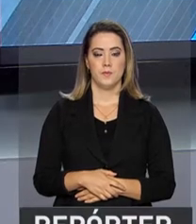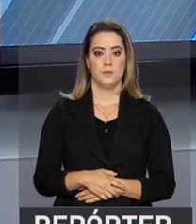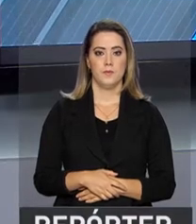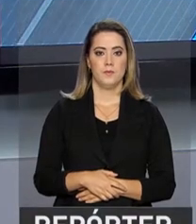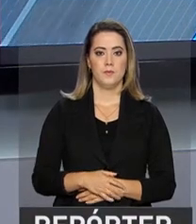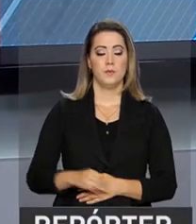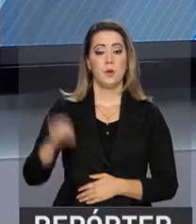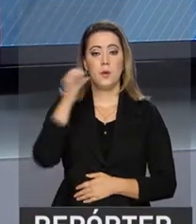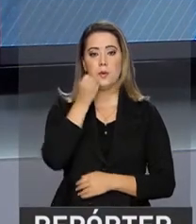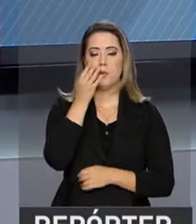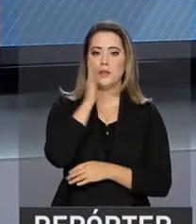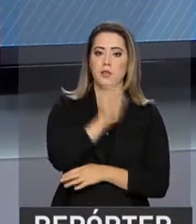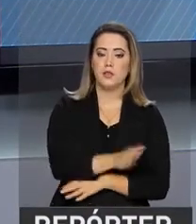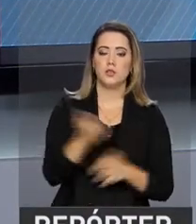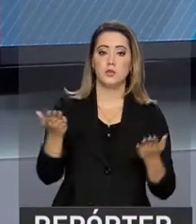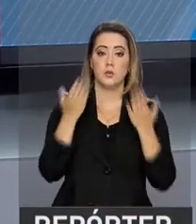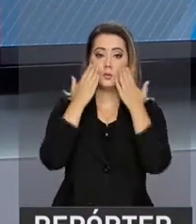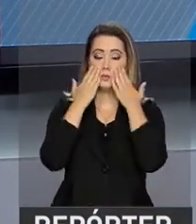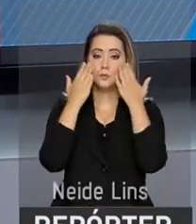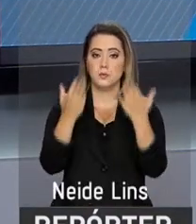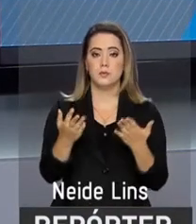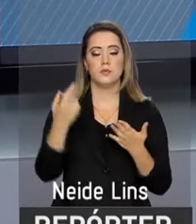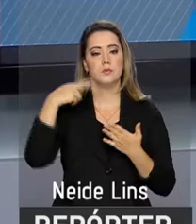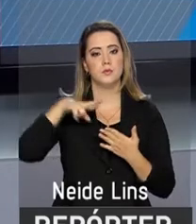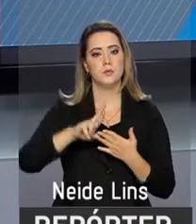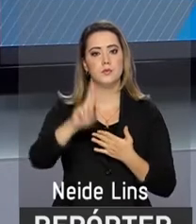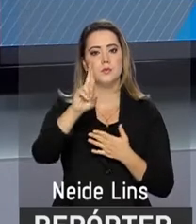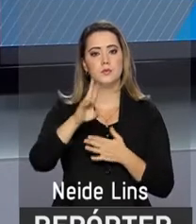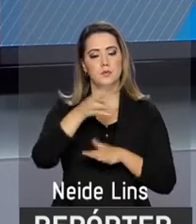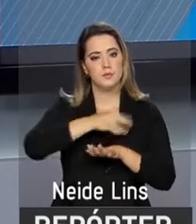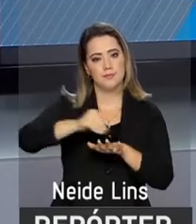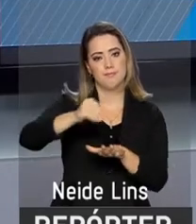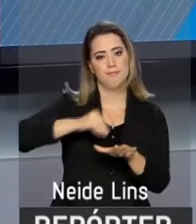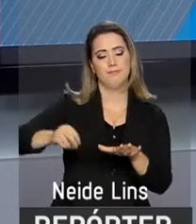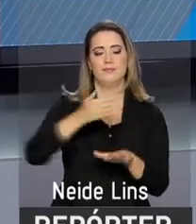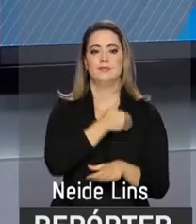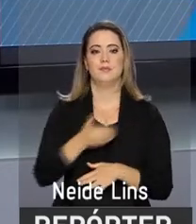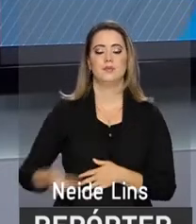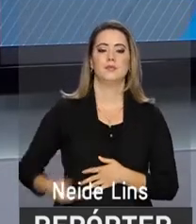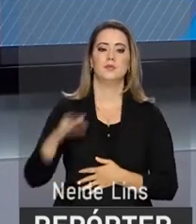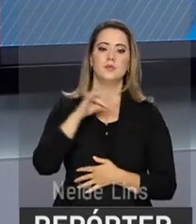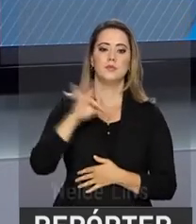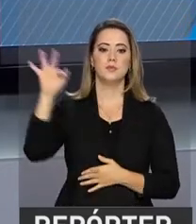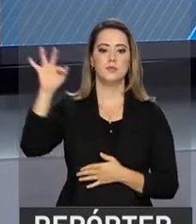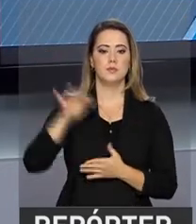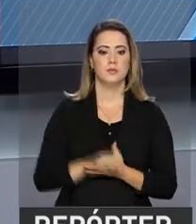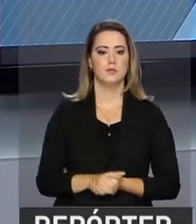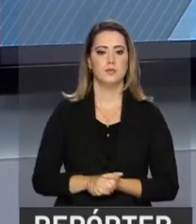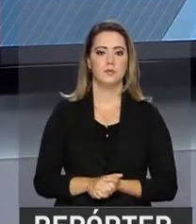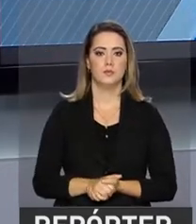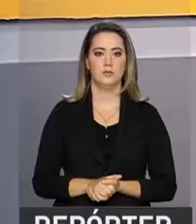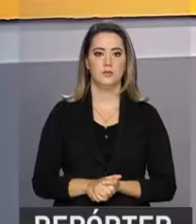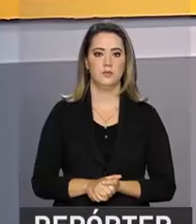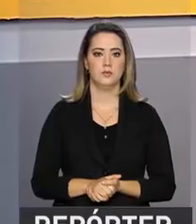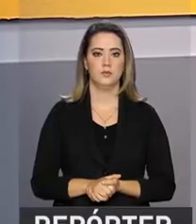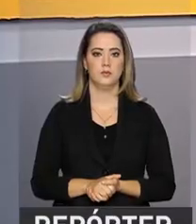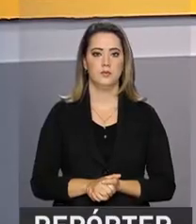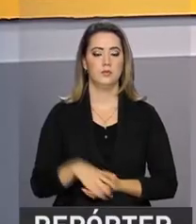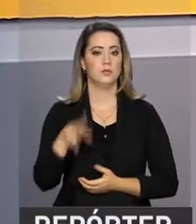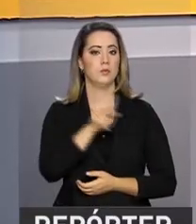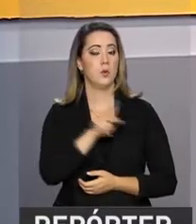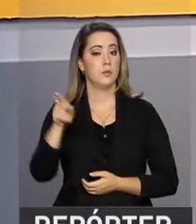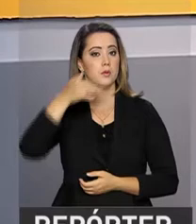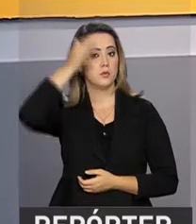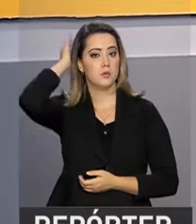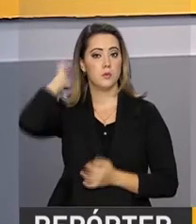olá boa tarde começa agora mais uma edição do repórter nbr com as notícias do governo federal o